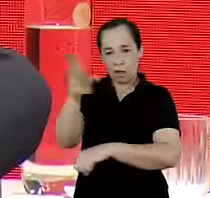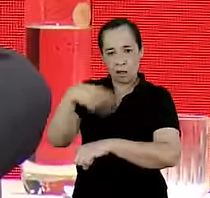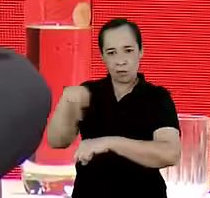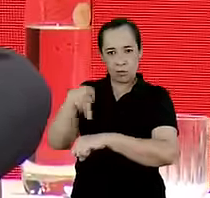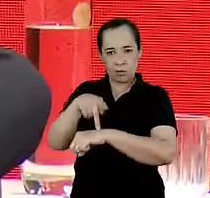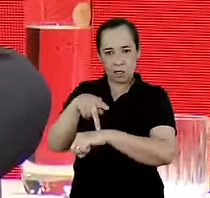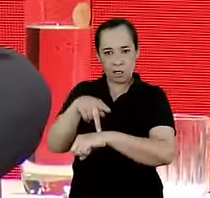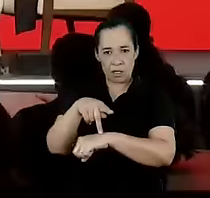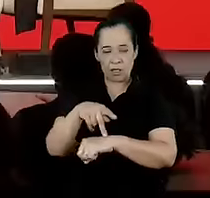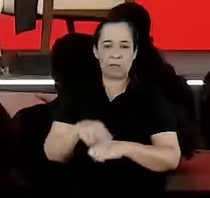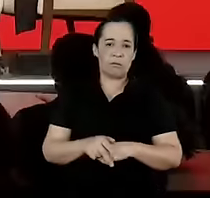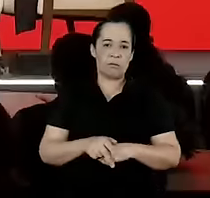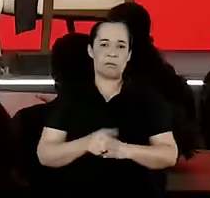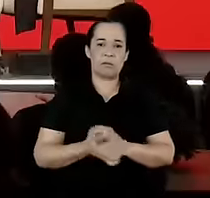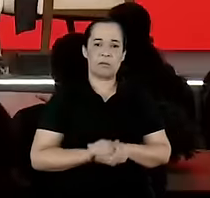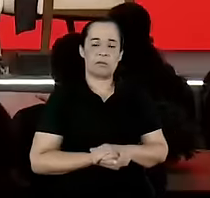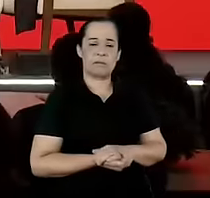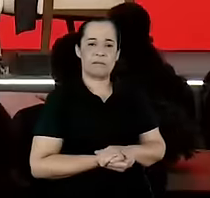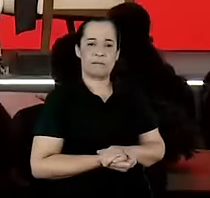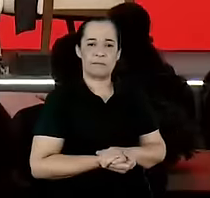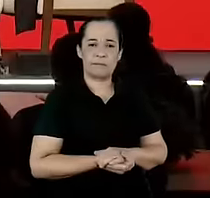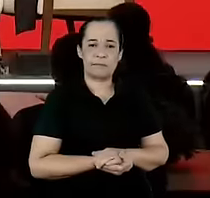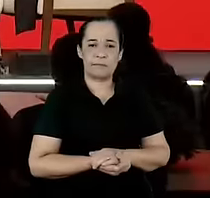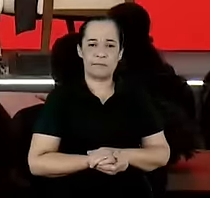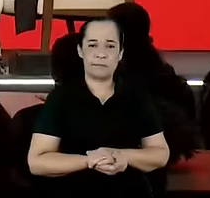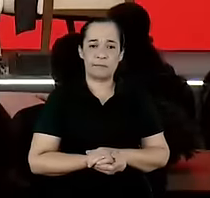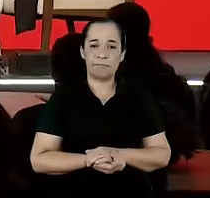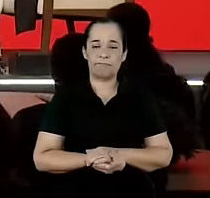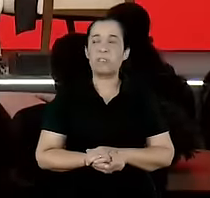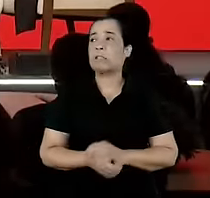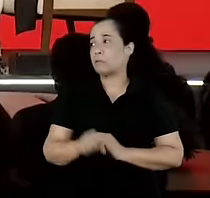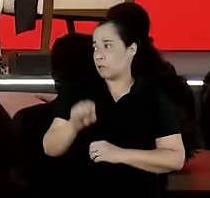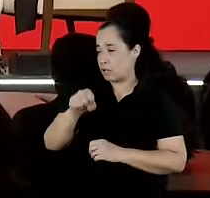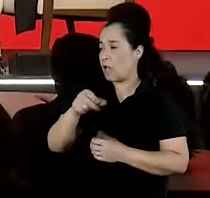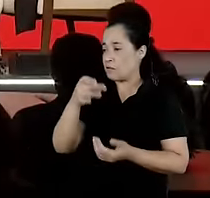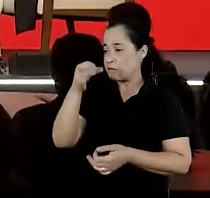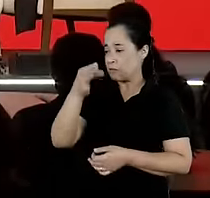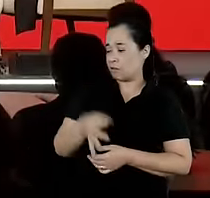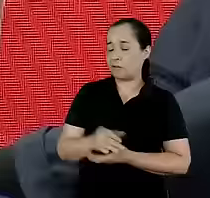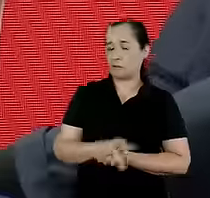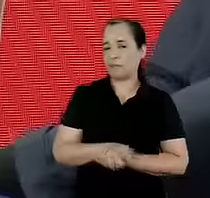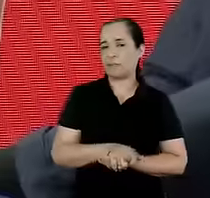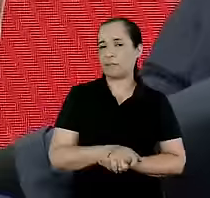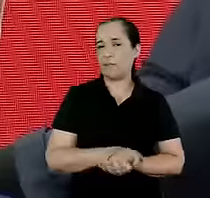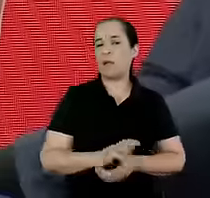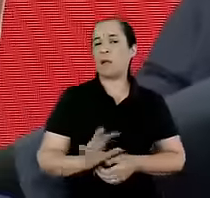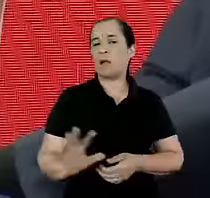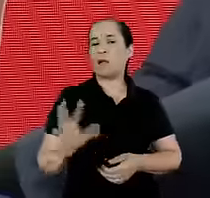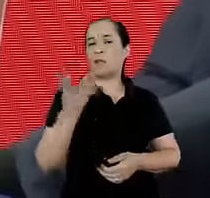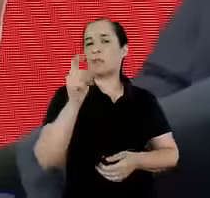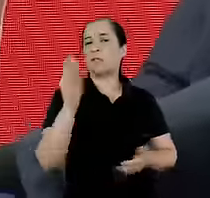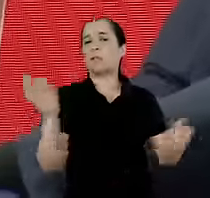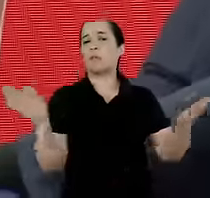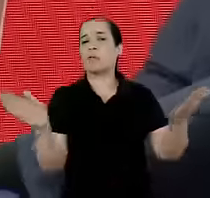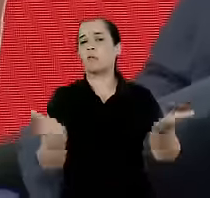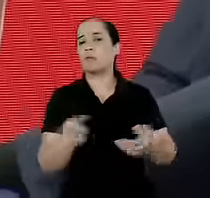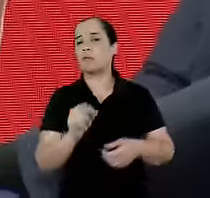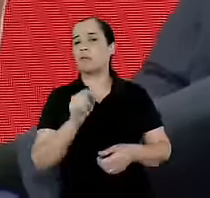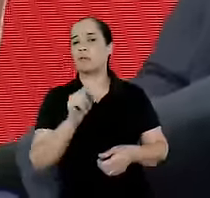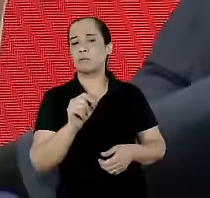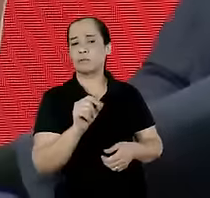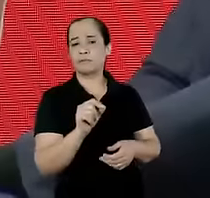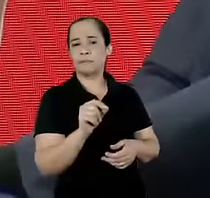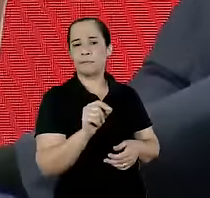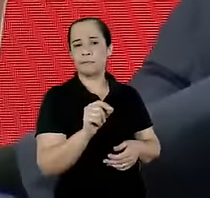tributária que você comentou não sem dúvida eh o que acontece hoje com com com a